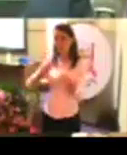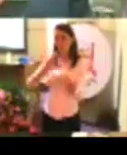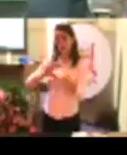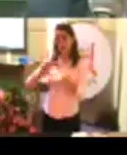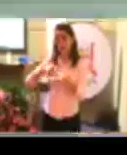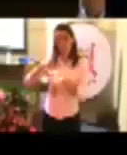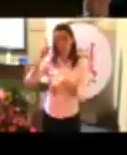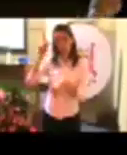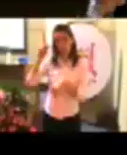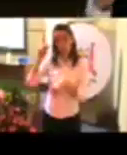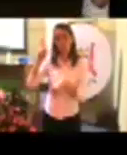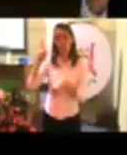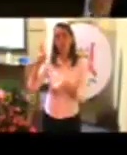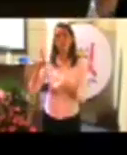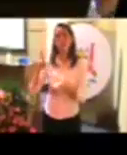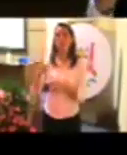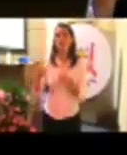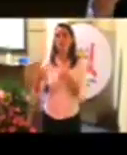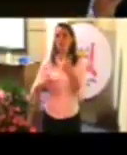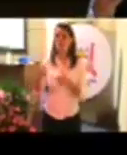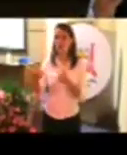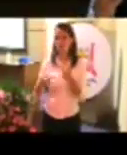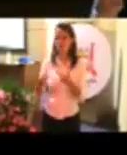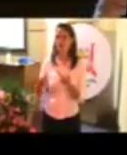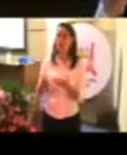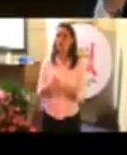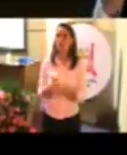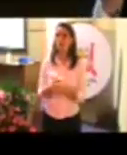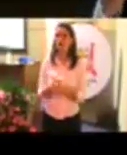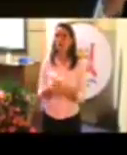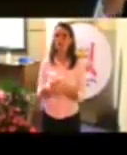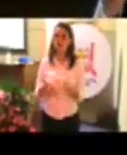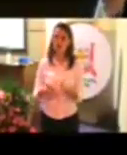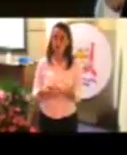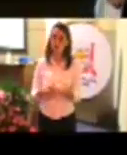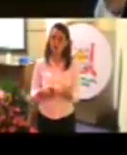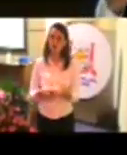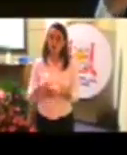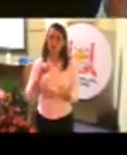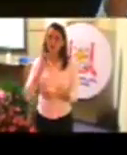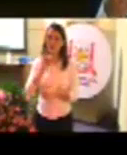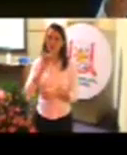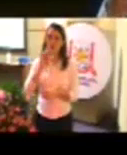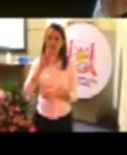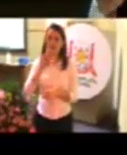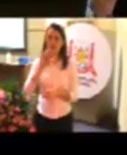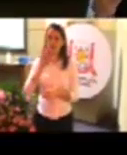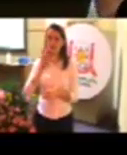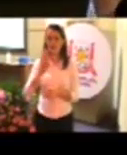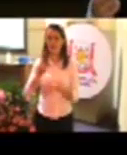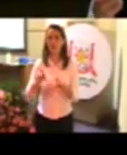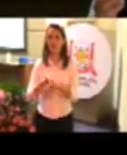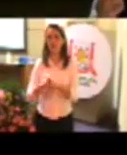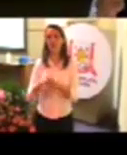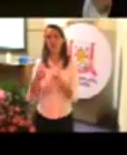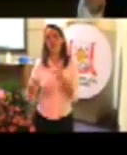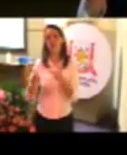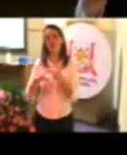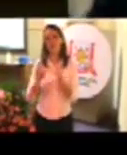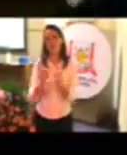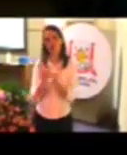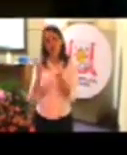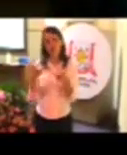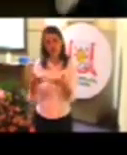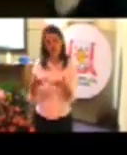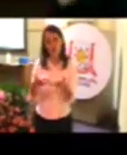de pós-graduação para os servidores do Tribunal, tanto o ILB no Senado quanto o CEFOR na Câmara,